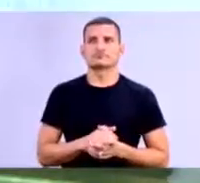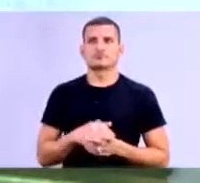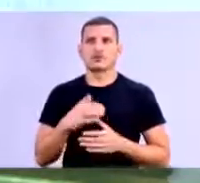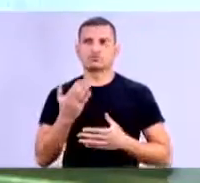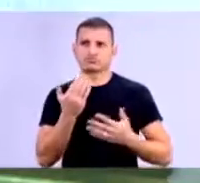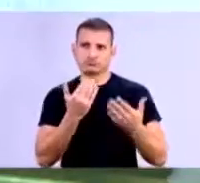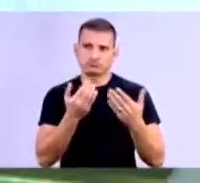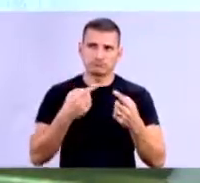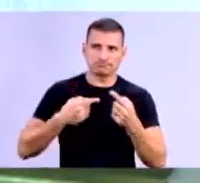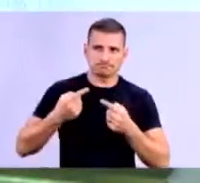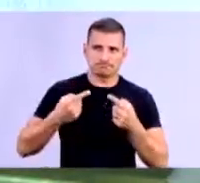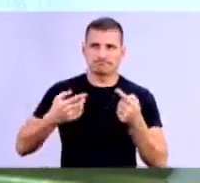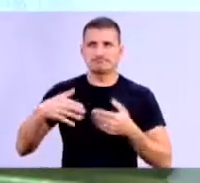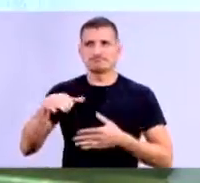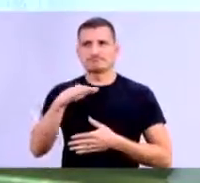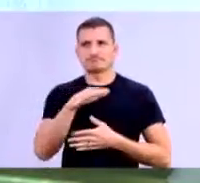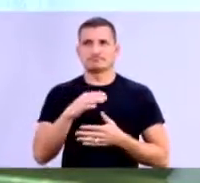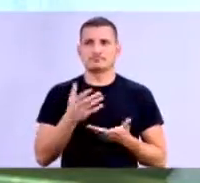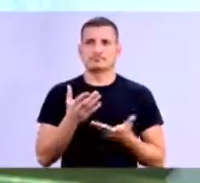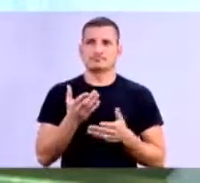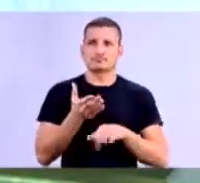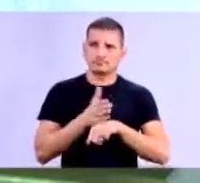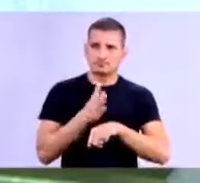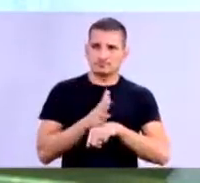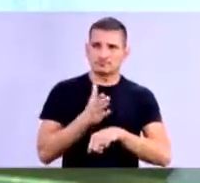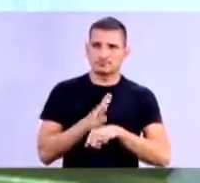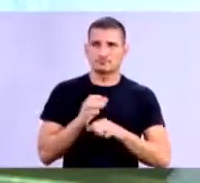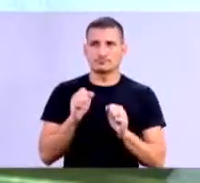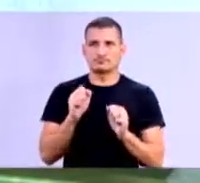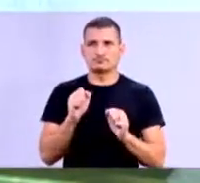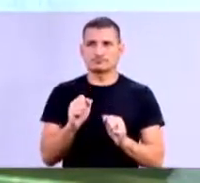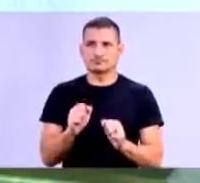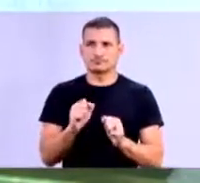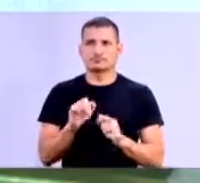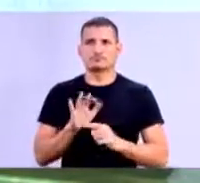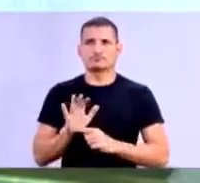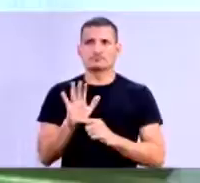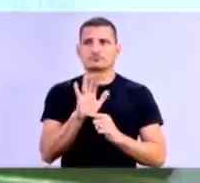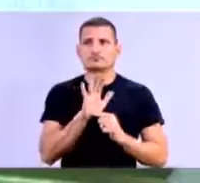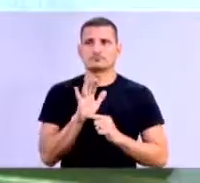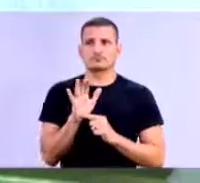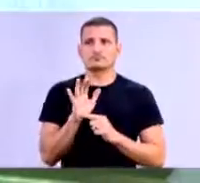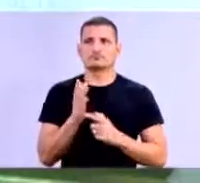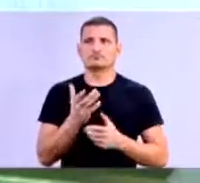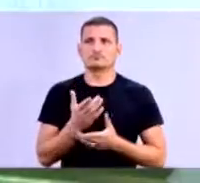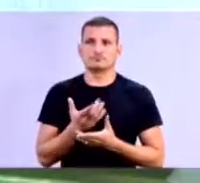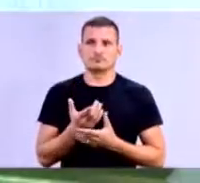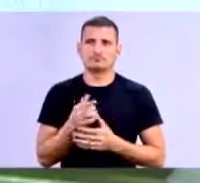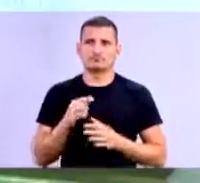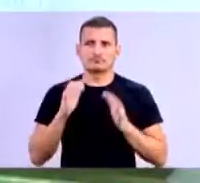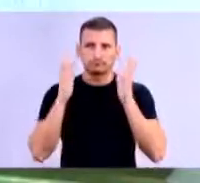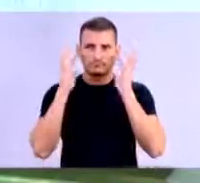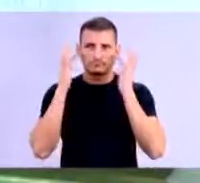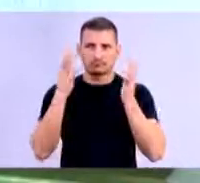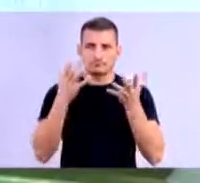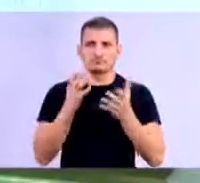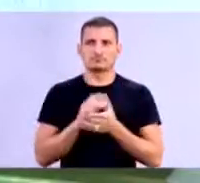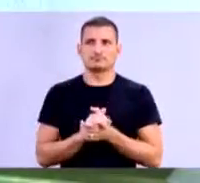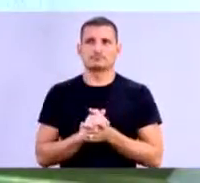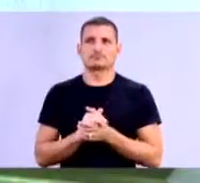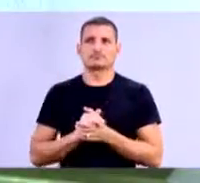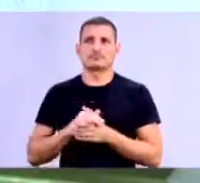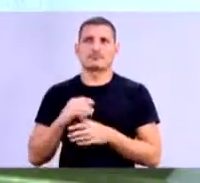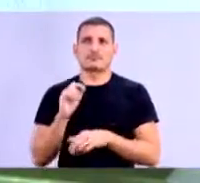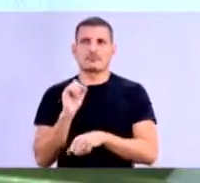de vocês, nesse momento de atividade, também possa ajudar, contribuir nessa resolução. Daqui a pouco